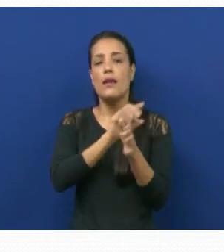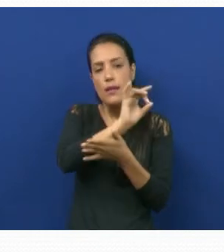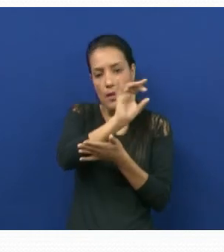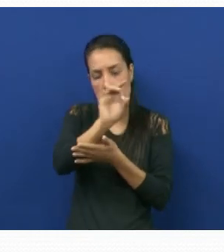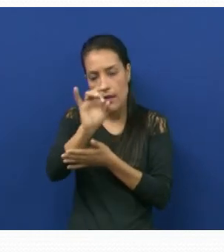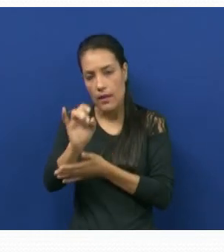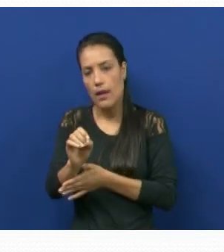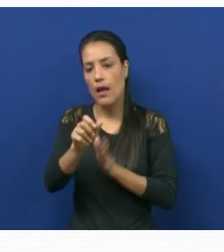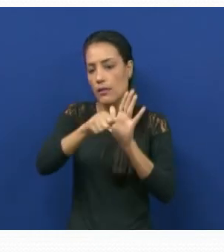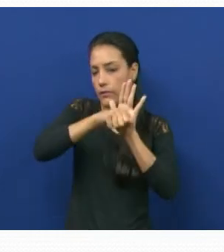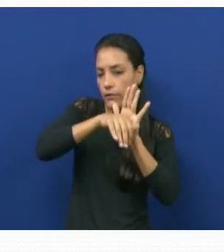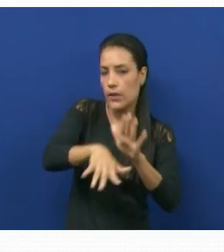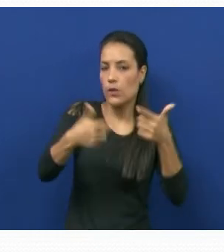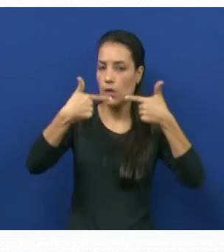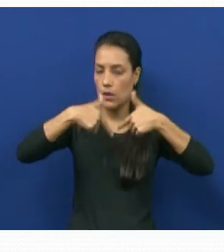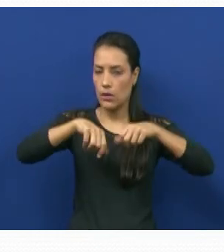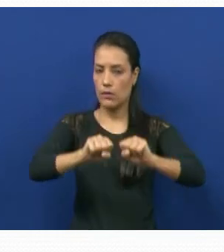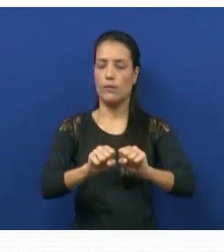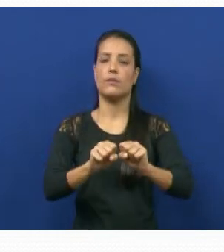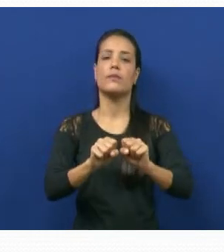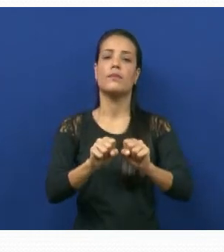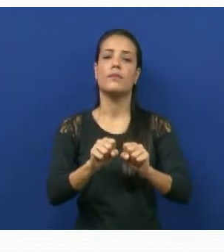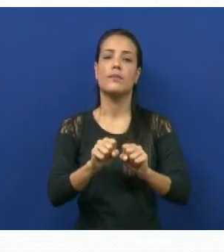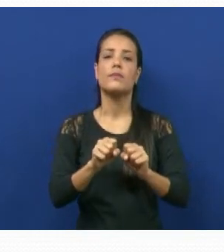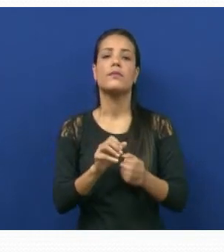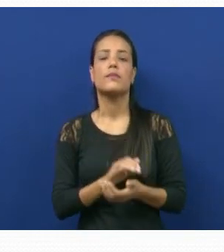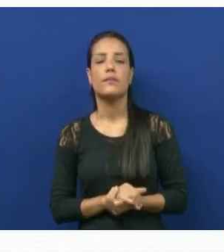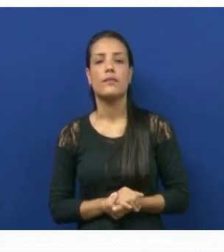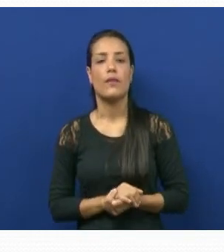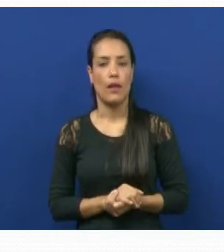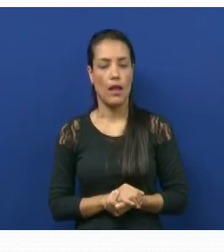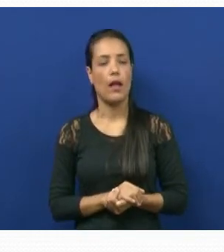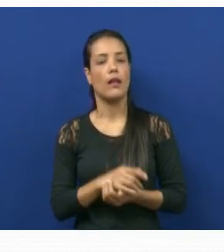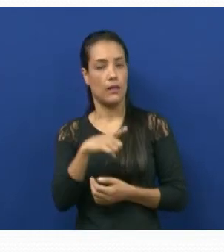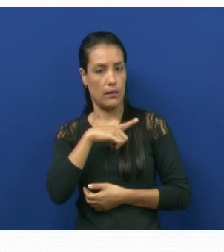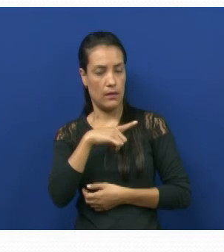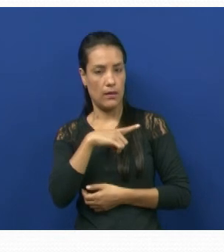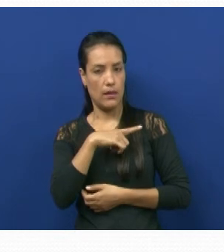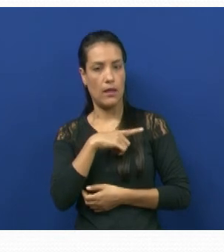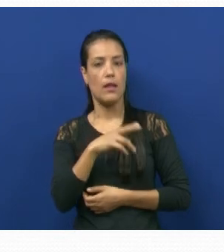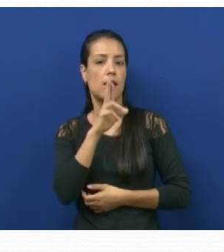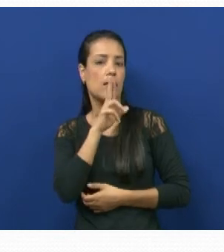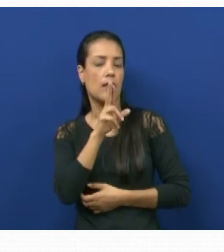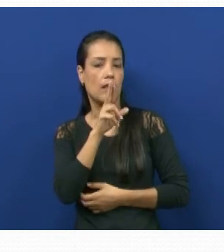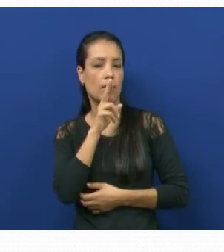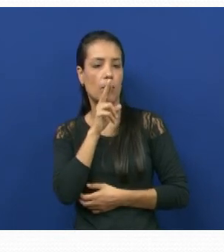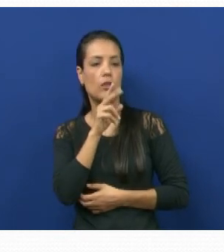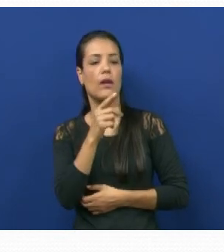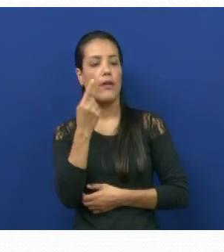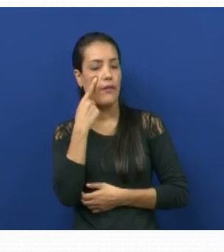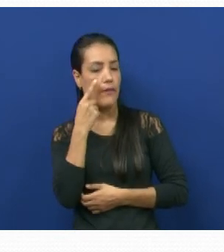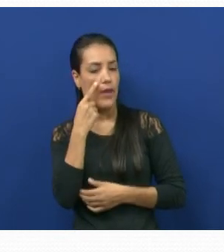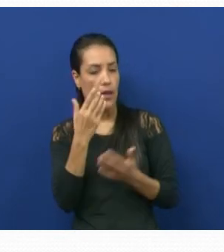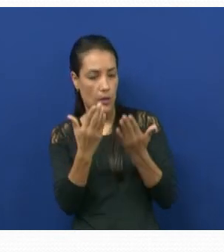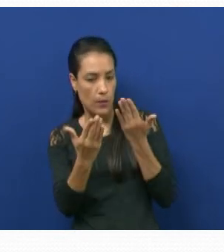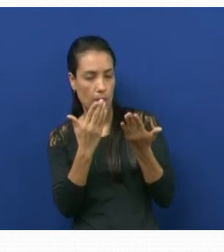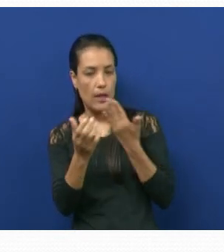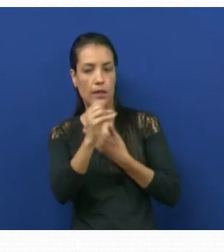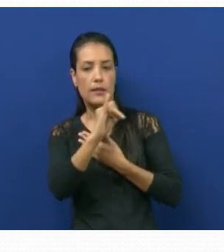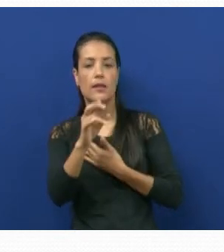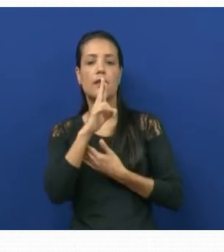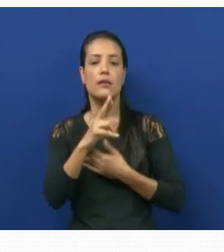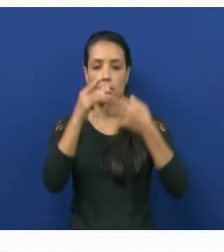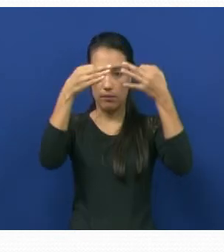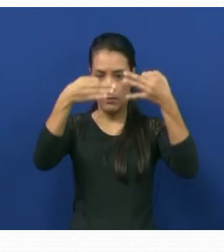personificação e comparação. Tá aí o gabarito para você. Vê se você fez direitinho e se você não